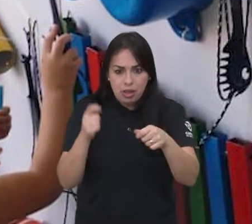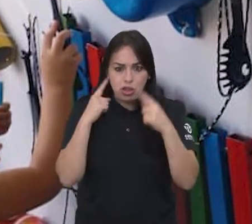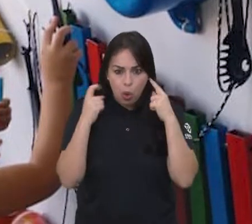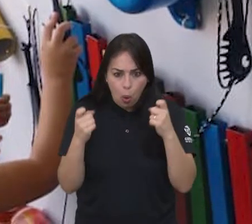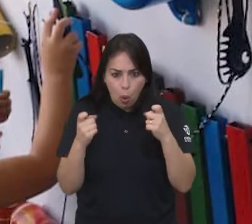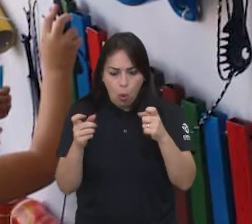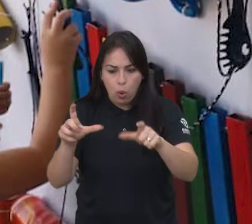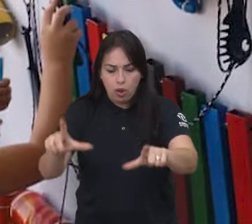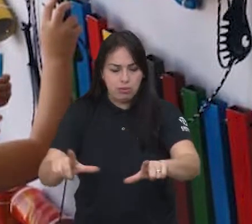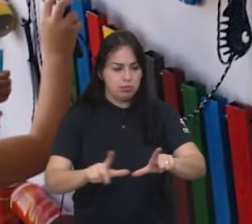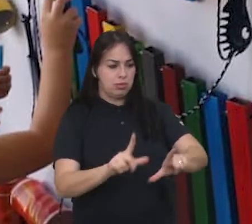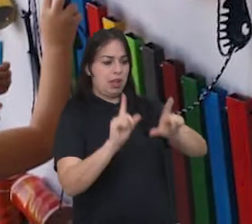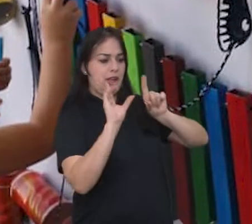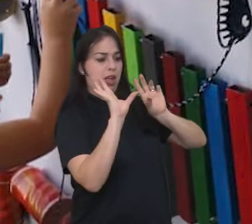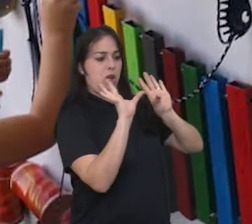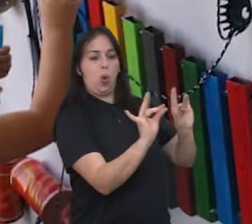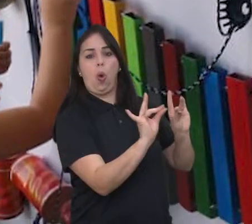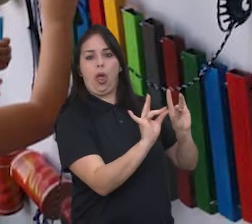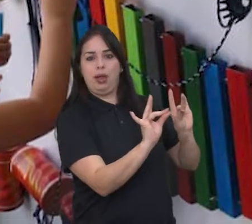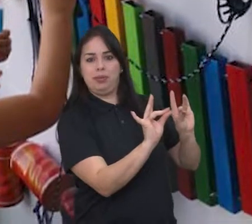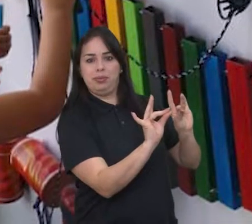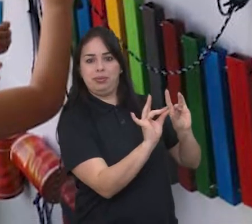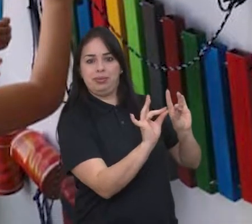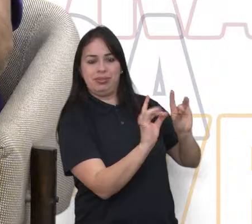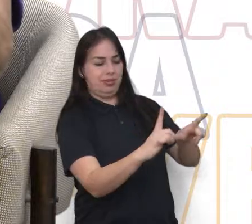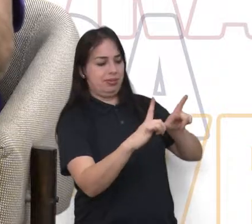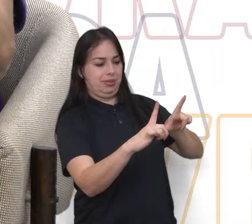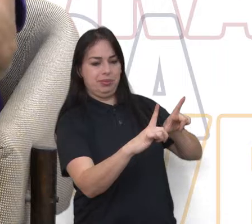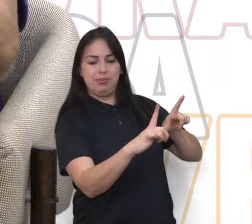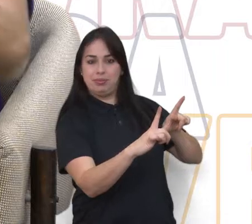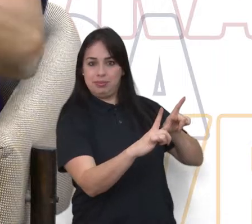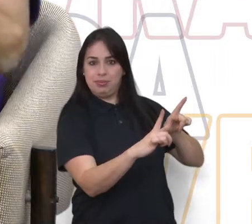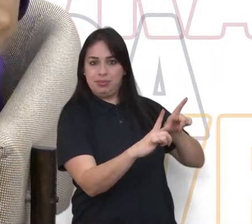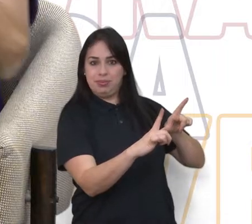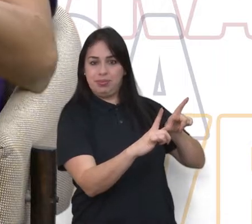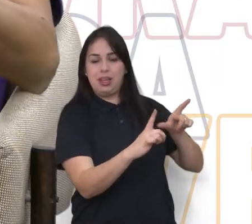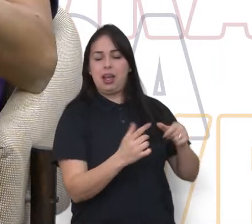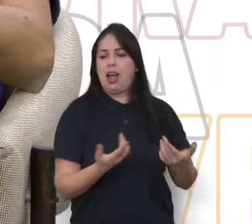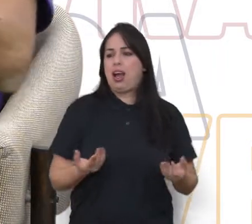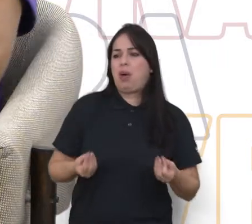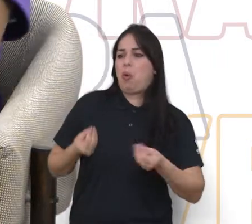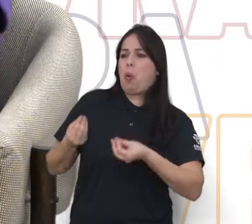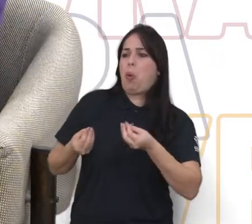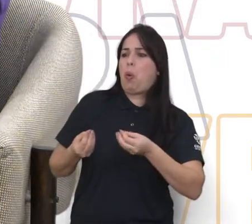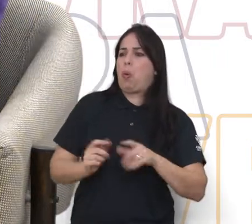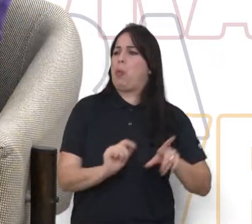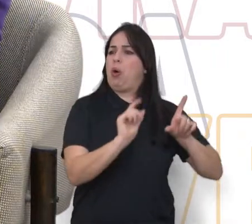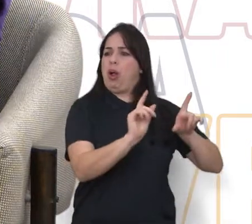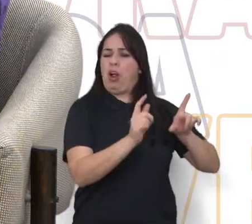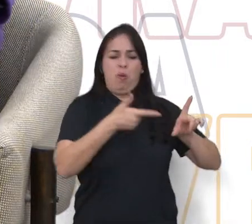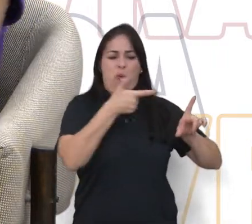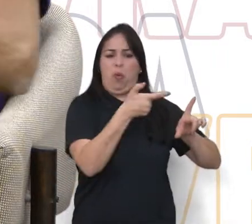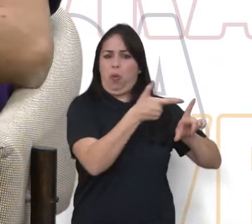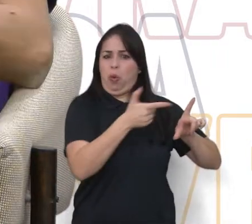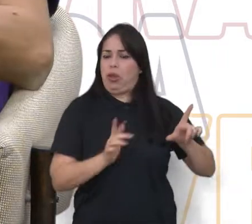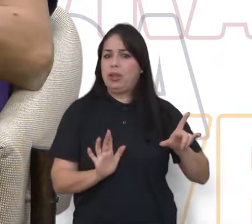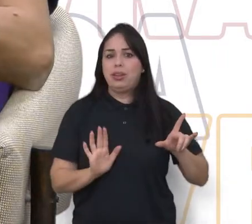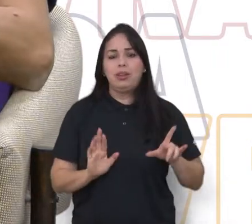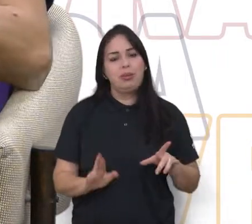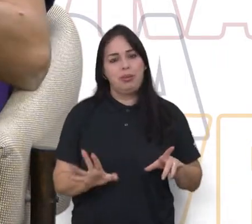instrumentos musicais se você quiser, e pendura na parede. Ah, mas como que eu vou pendurar na parede? Eu vou furar a parede?